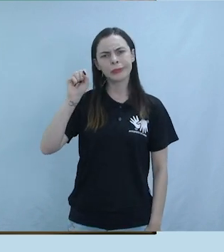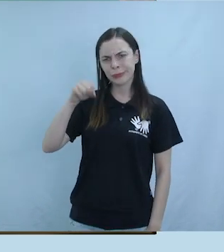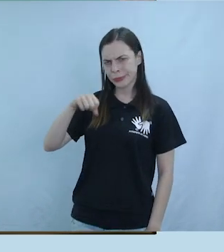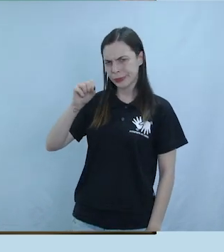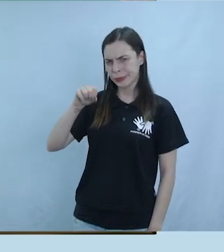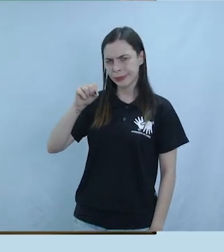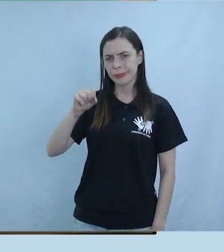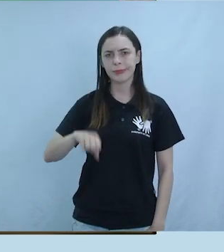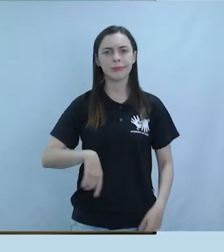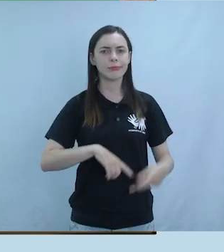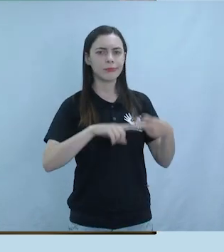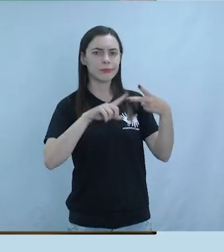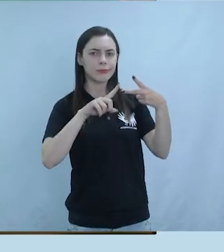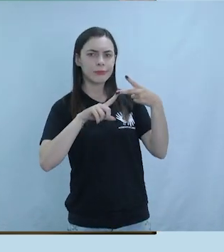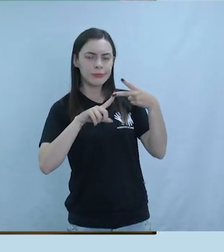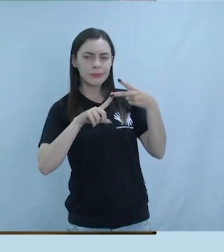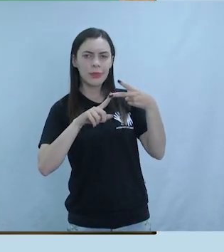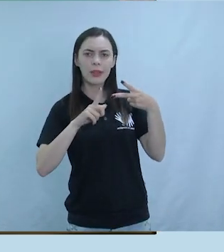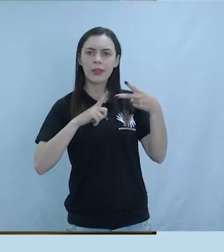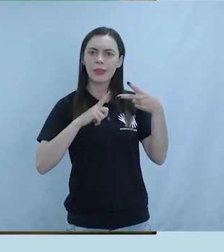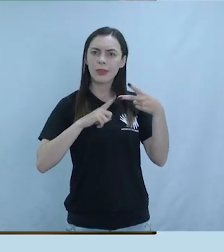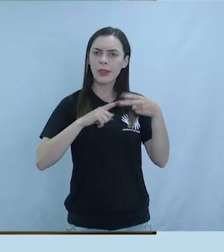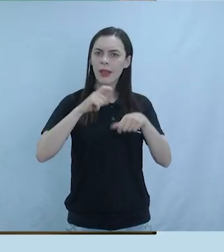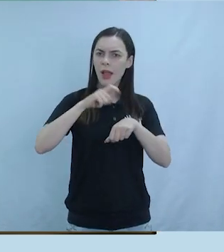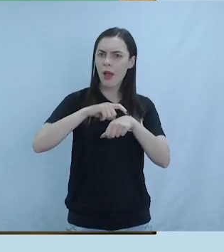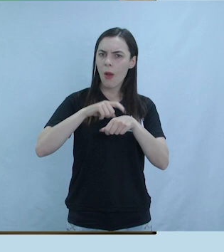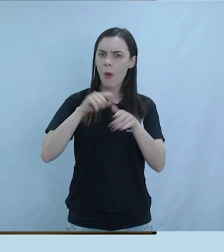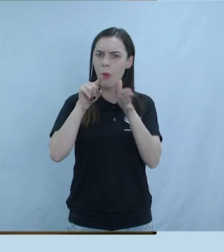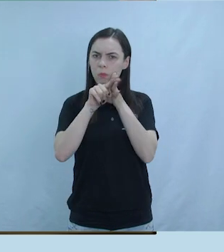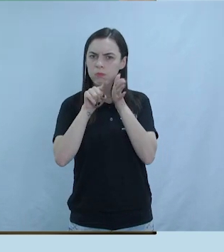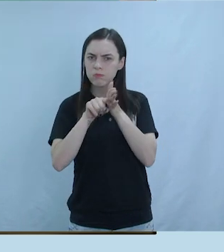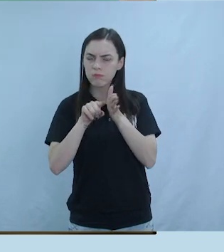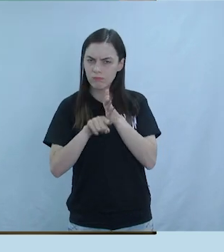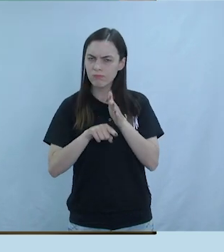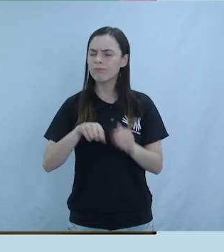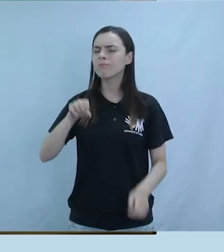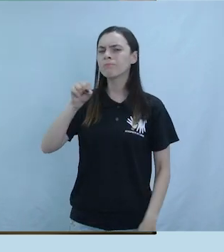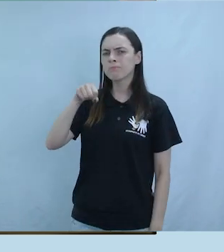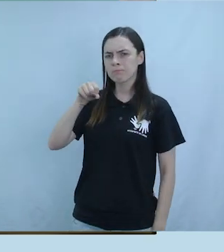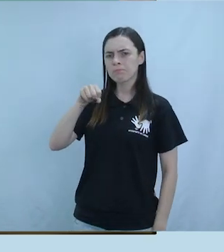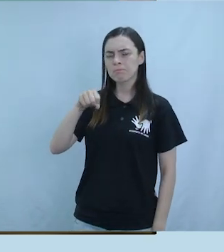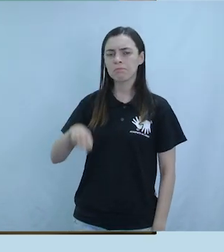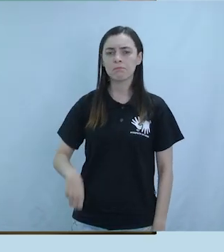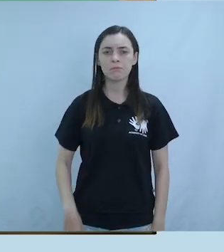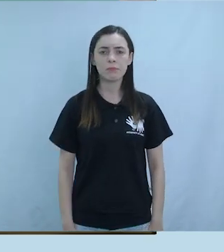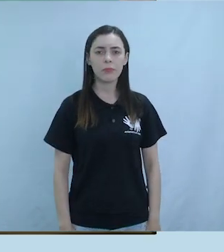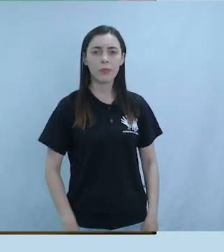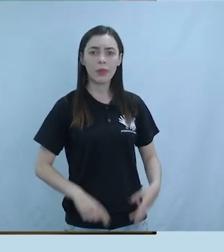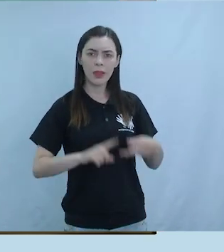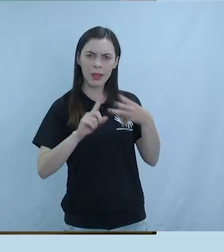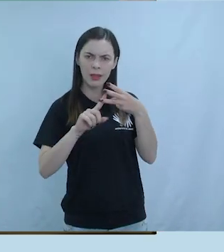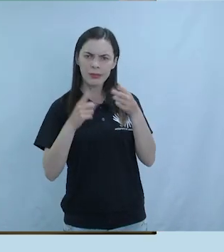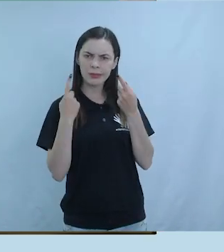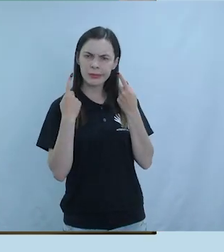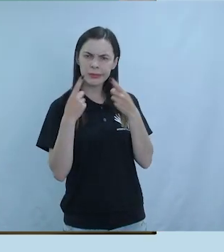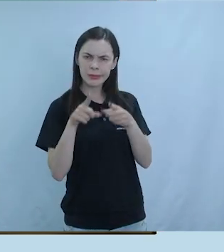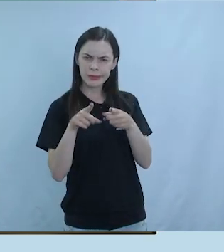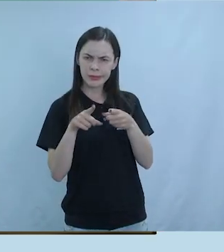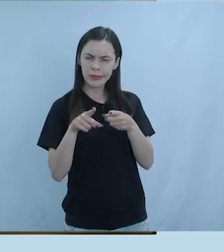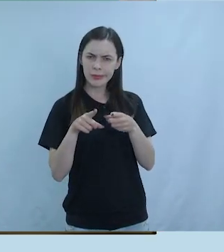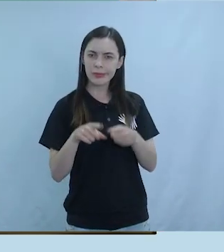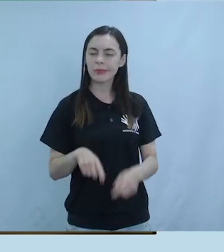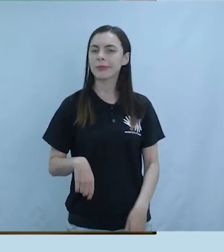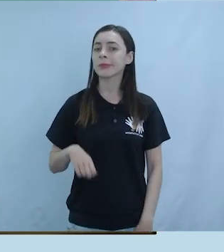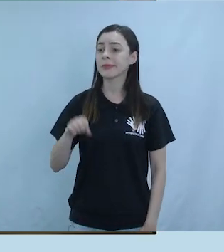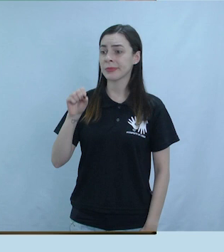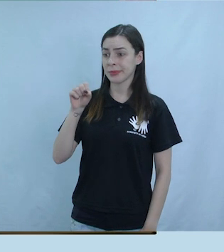hoje? Fizemos. Tivemos um momento quiz? Tivemos. Fizemos um